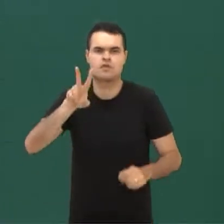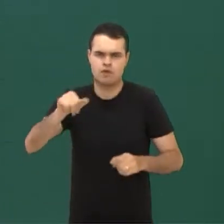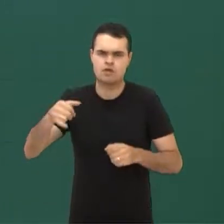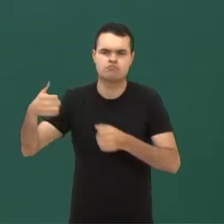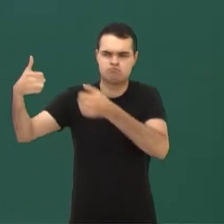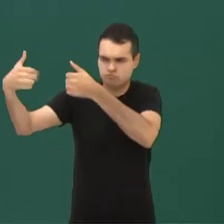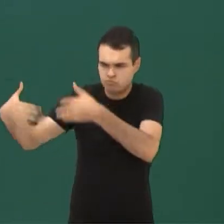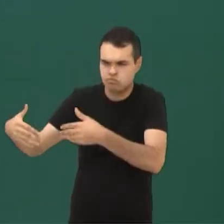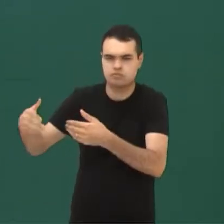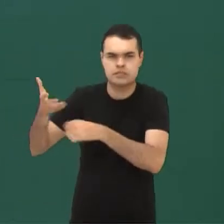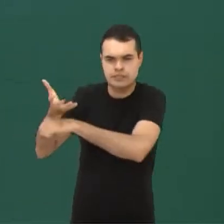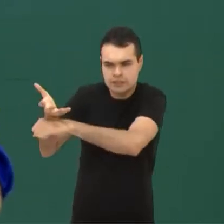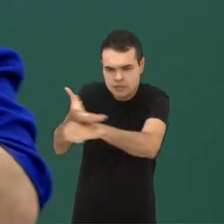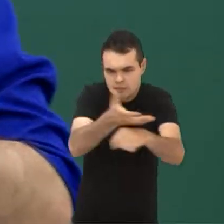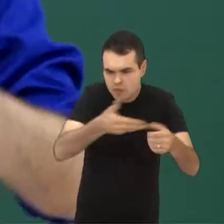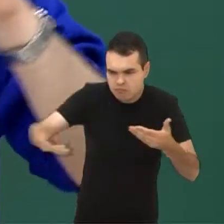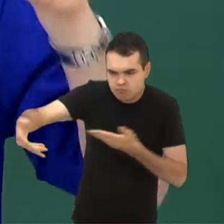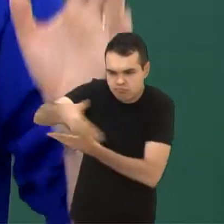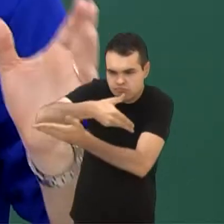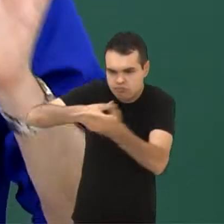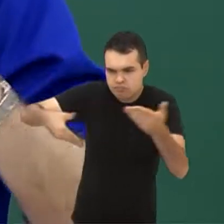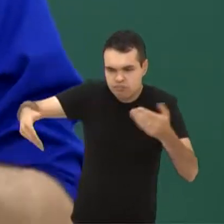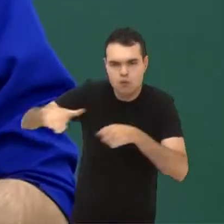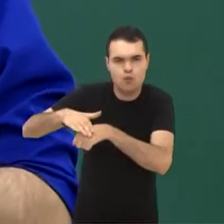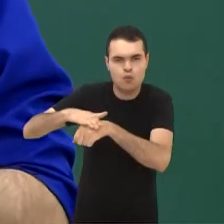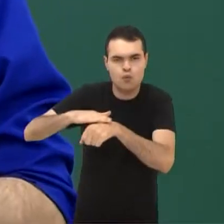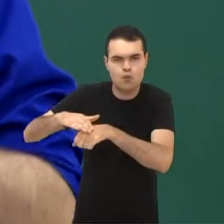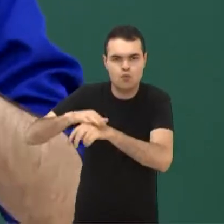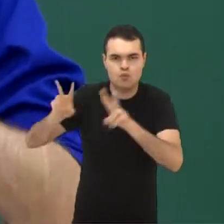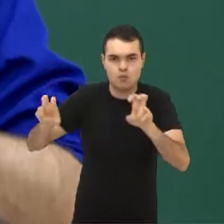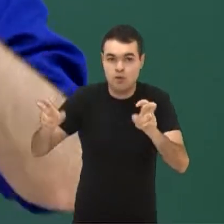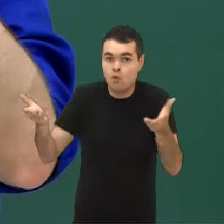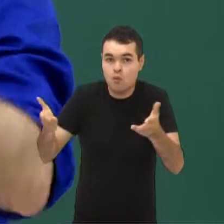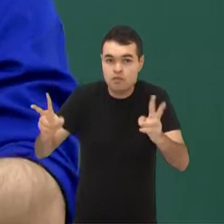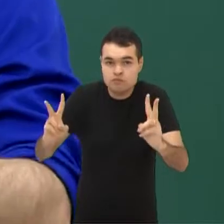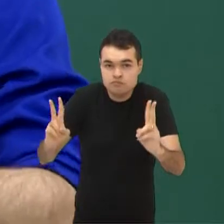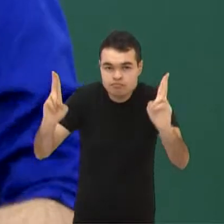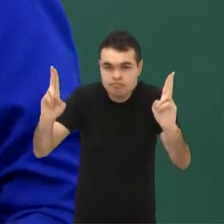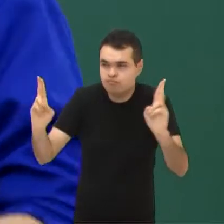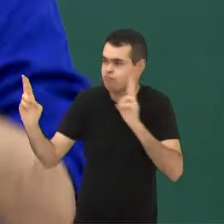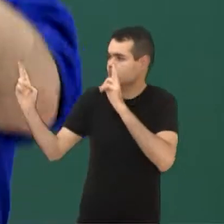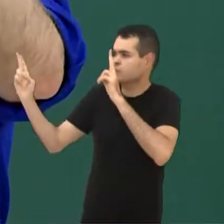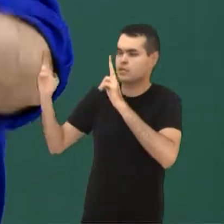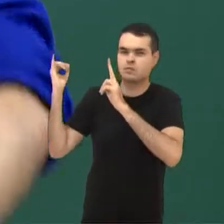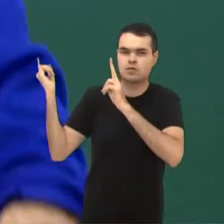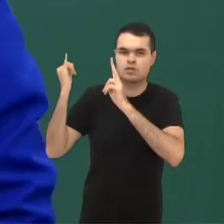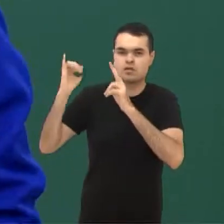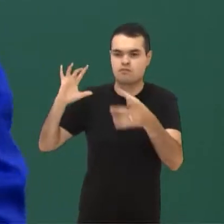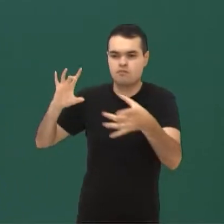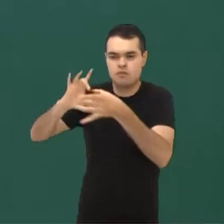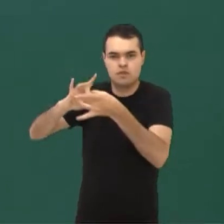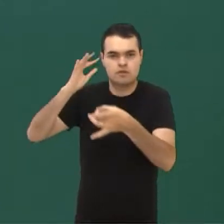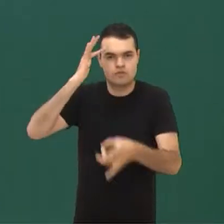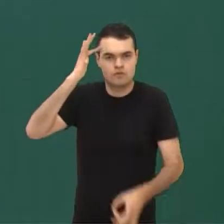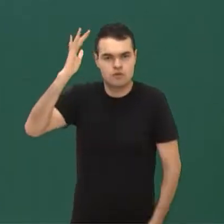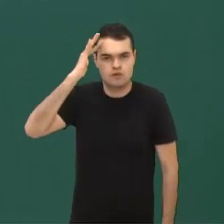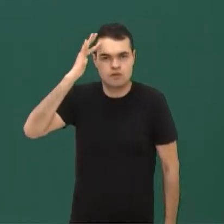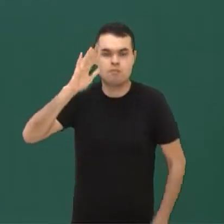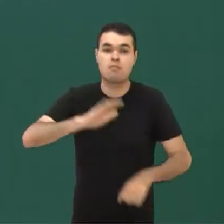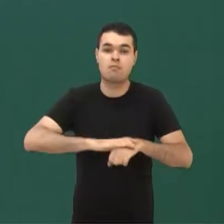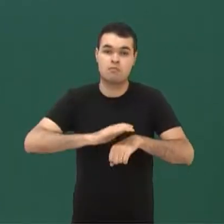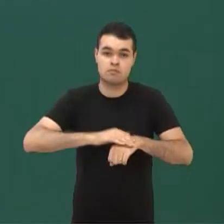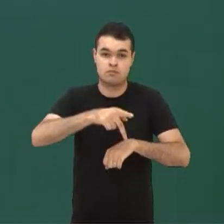outras disciplinas e hoje a gente vai fazer um recorte necessário para a filosofia, mas o seu professor aí na sua escola, em caso de